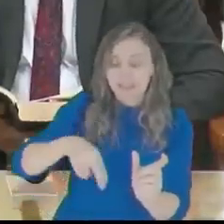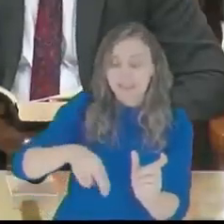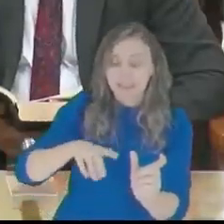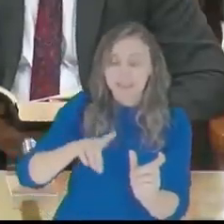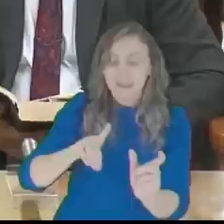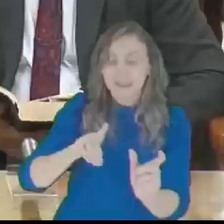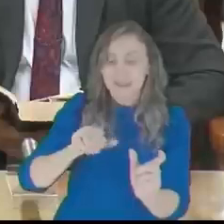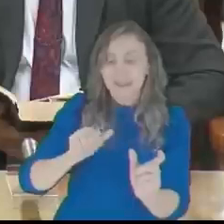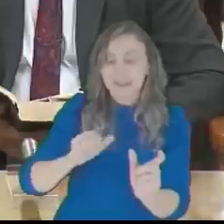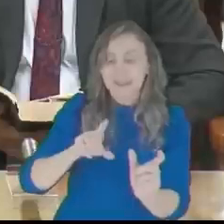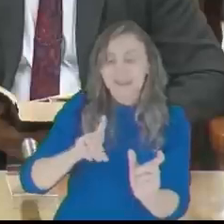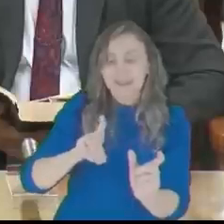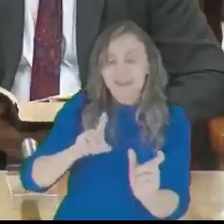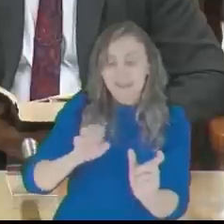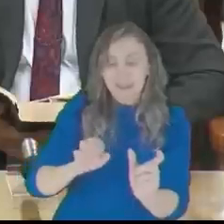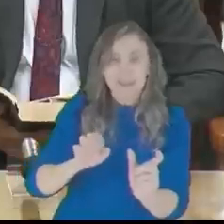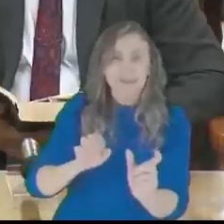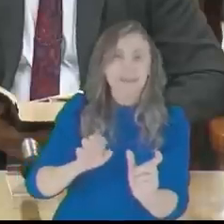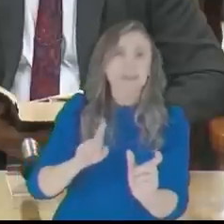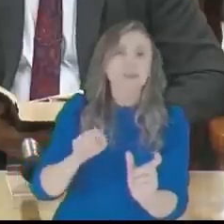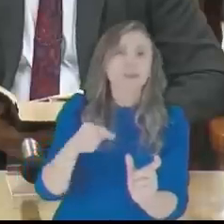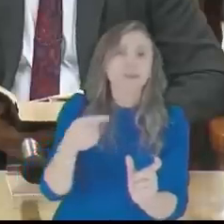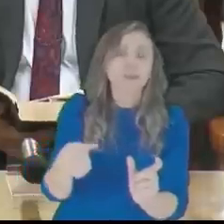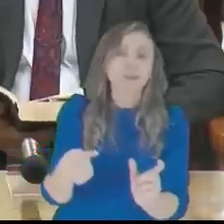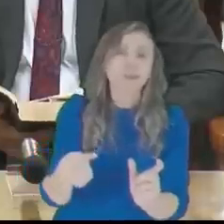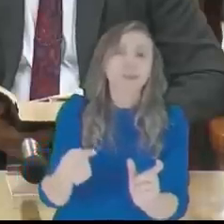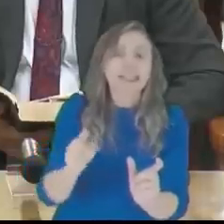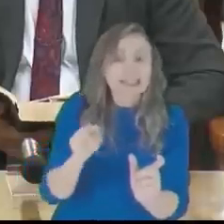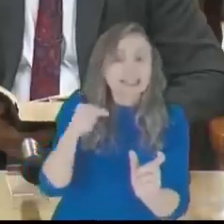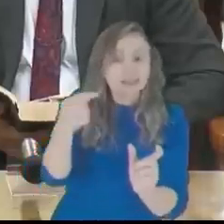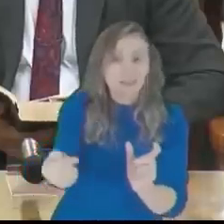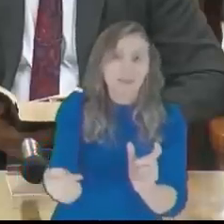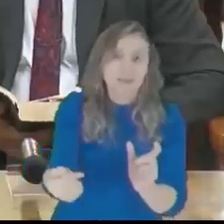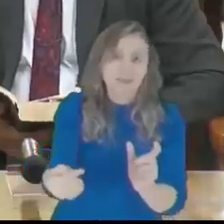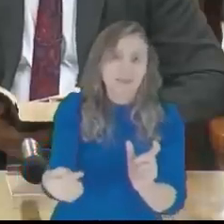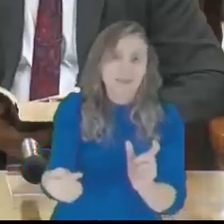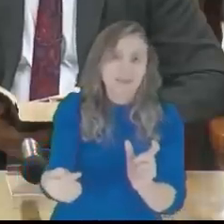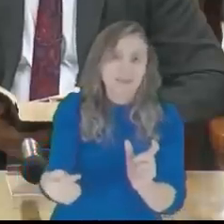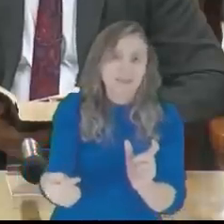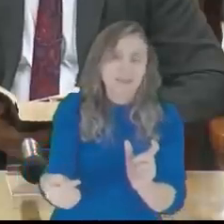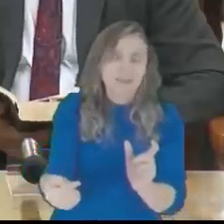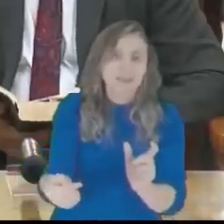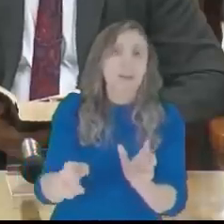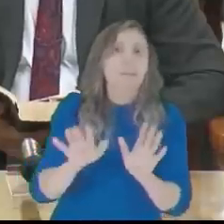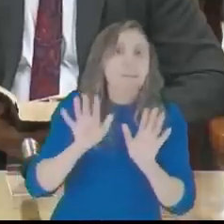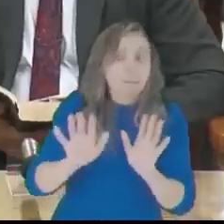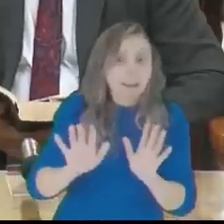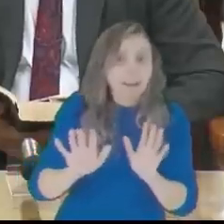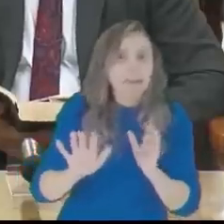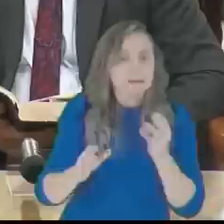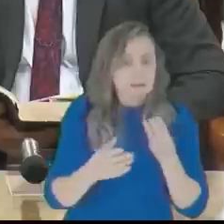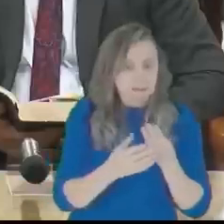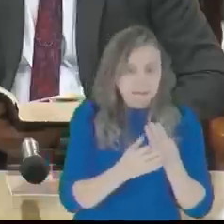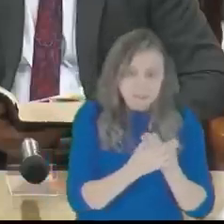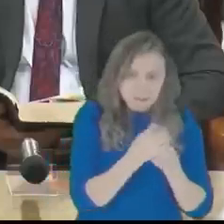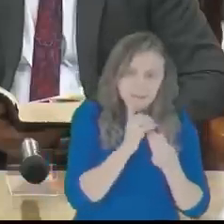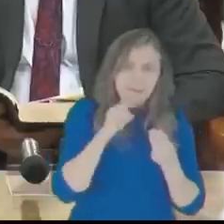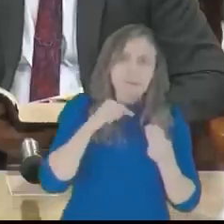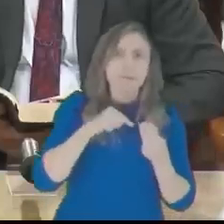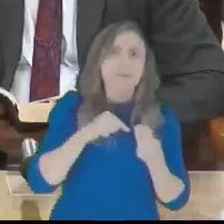A nomenclatura. O nome Trindade não está na Bíblia, mas a Trindade está na